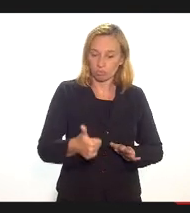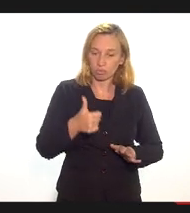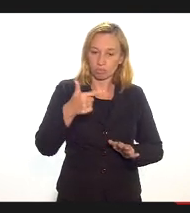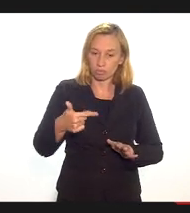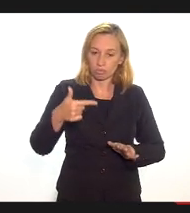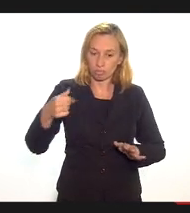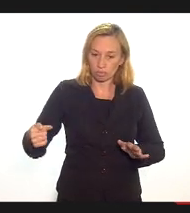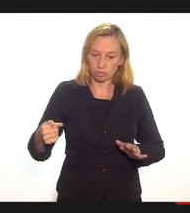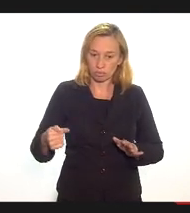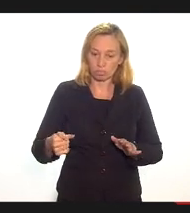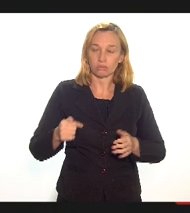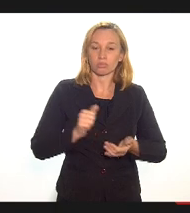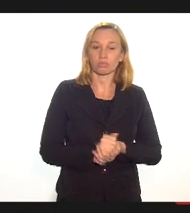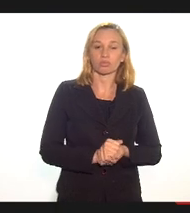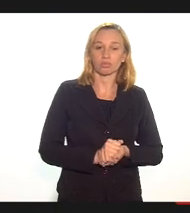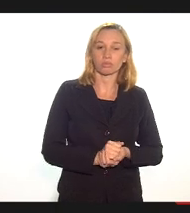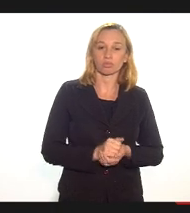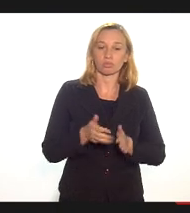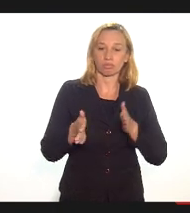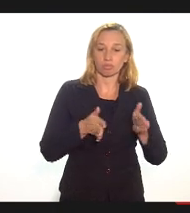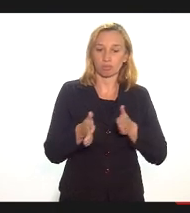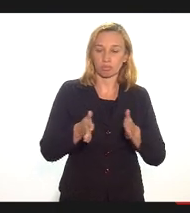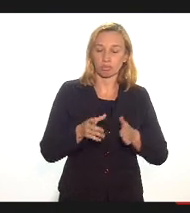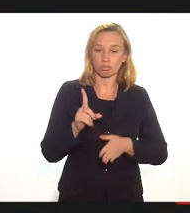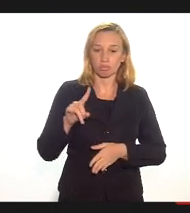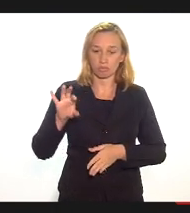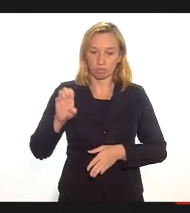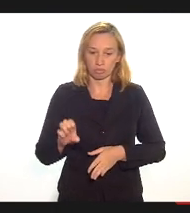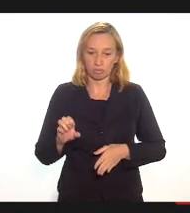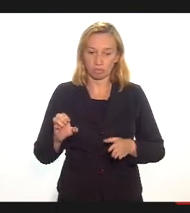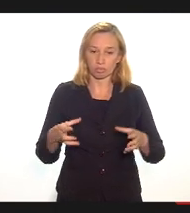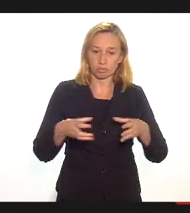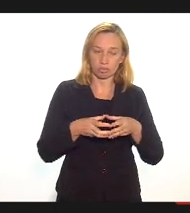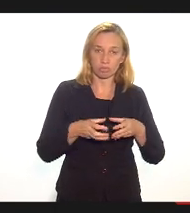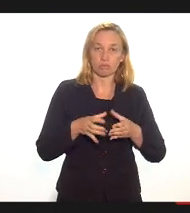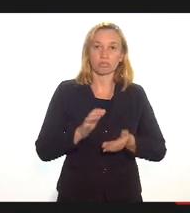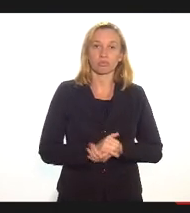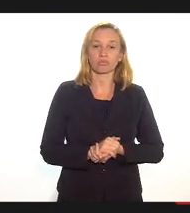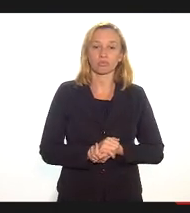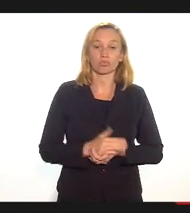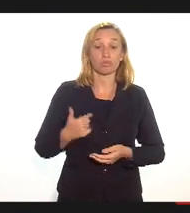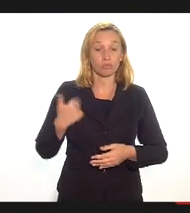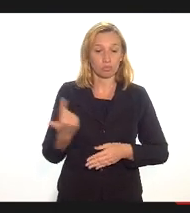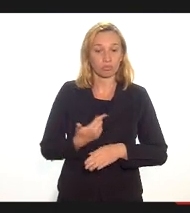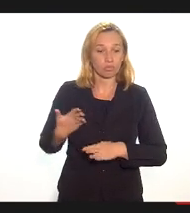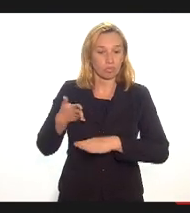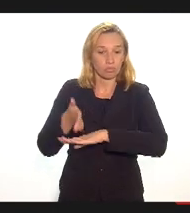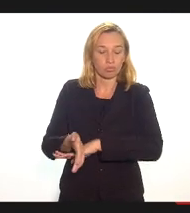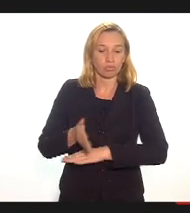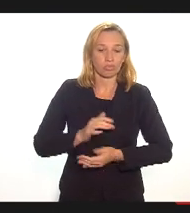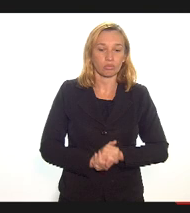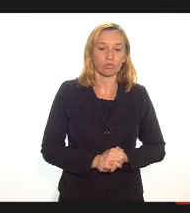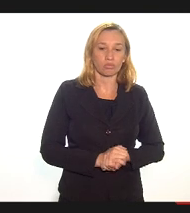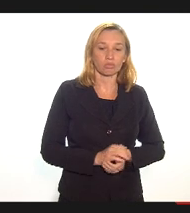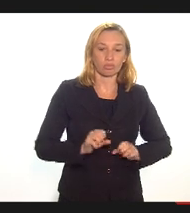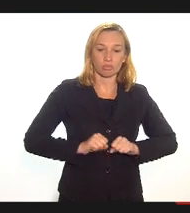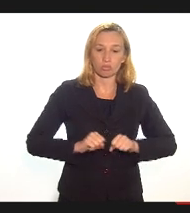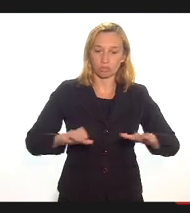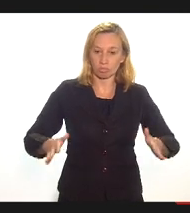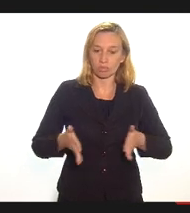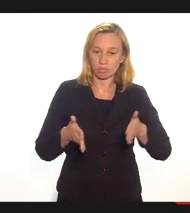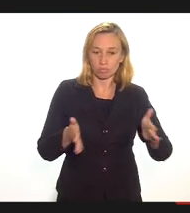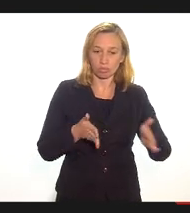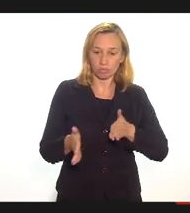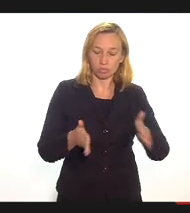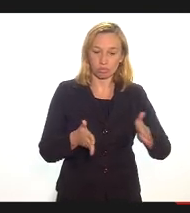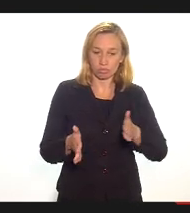através de CTU para dar conta do déficit que era em dobro. Quando nós chegamos, em plena pandemia, em